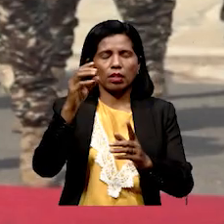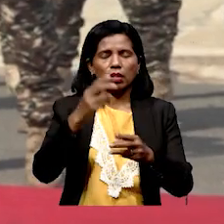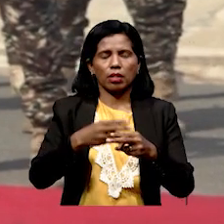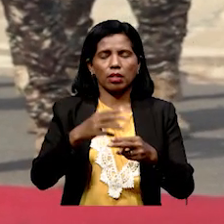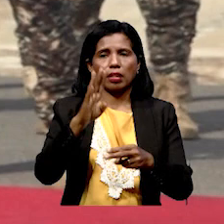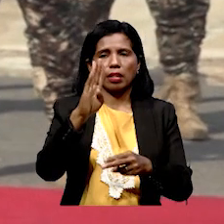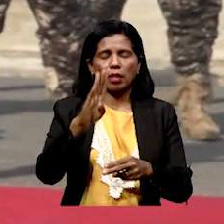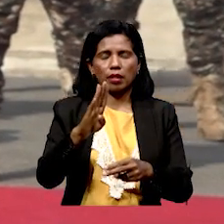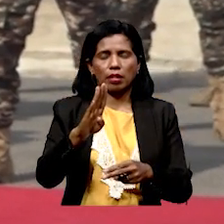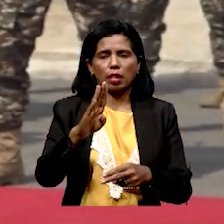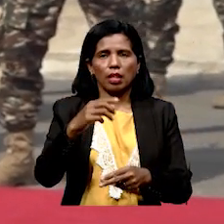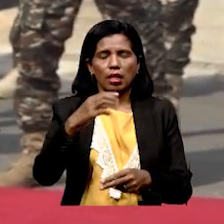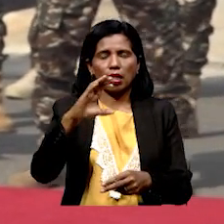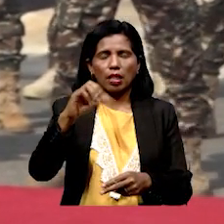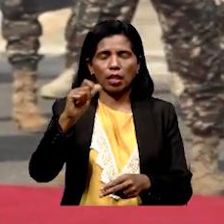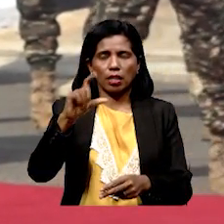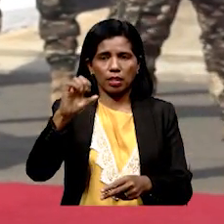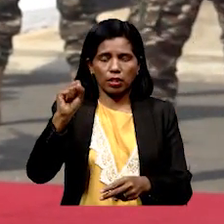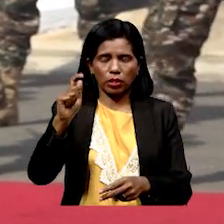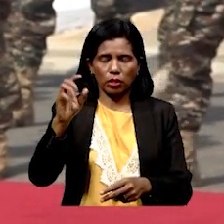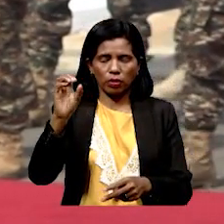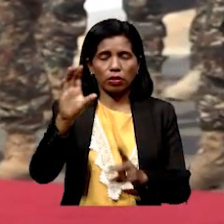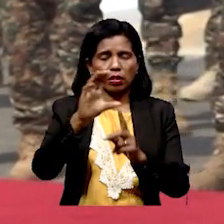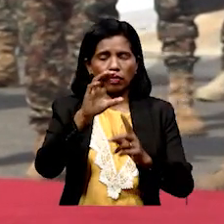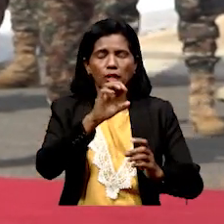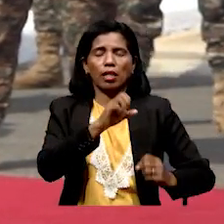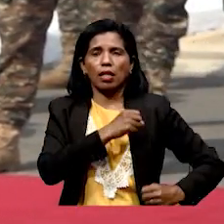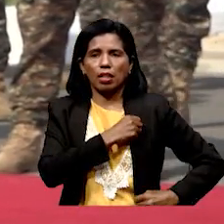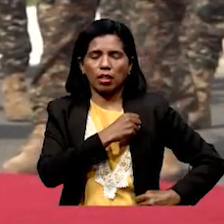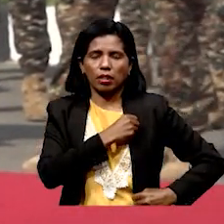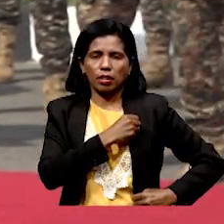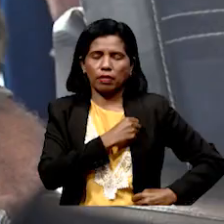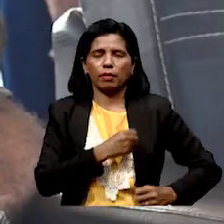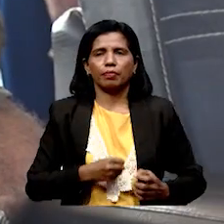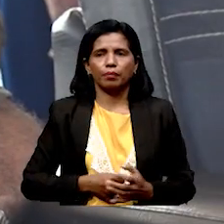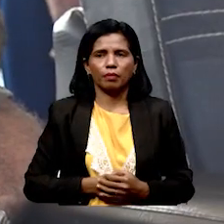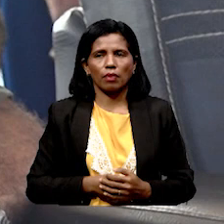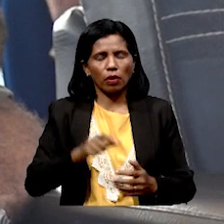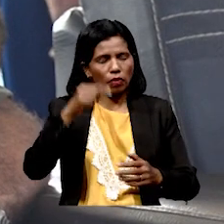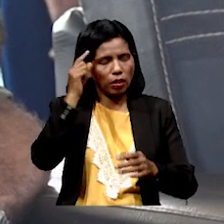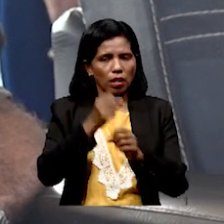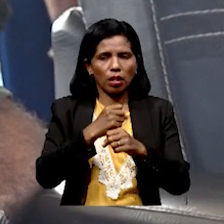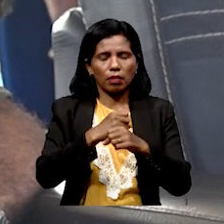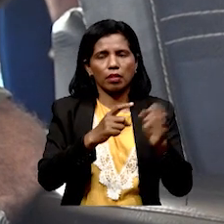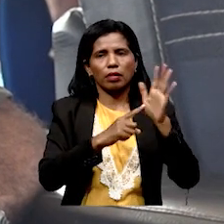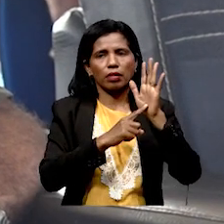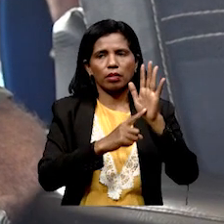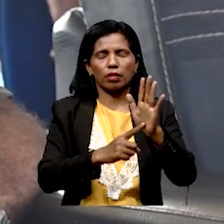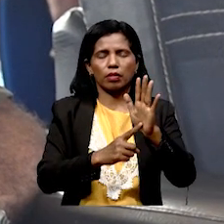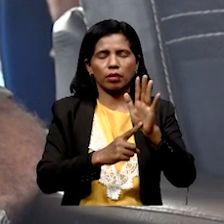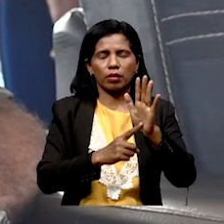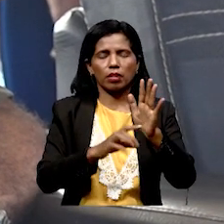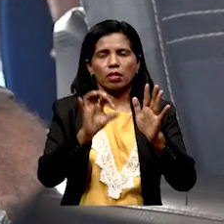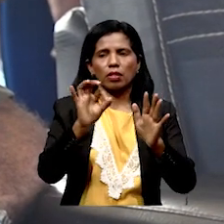dos Santos Coliate, Ba-Vice-Chefe Estado Maior FFDTL. Além de né, Governo Halomos promoção Ba-Maior General